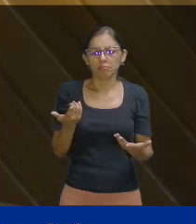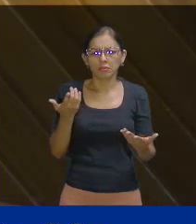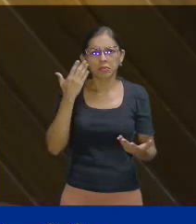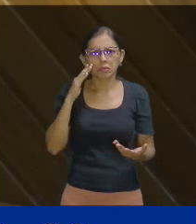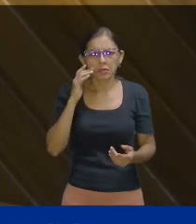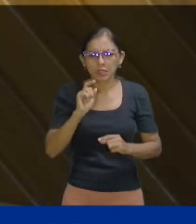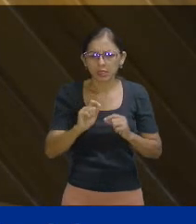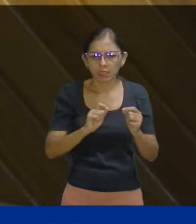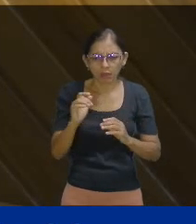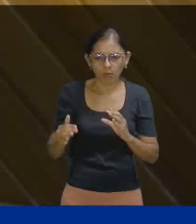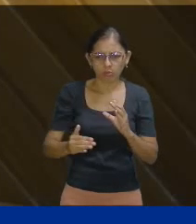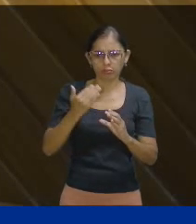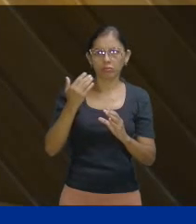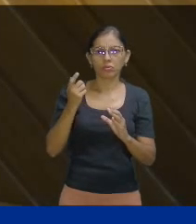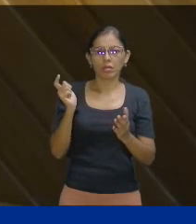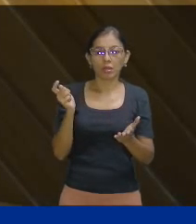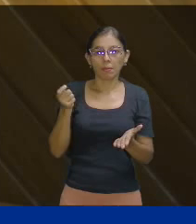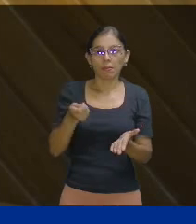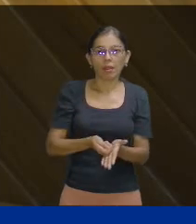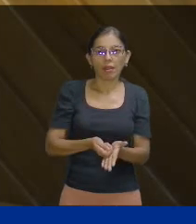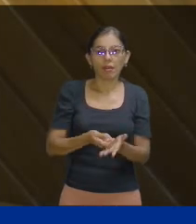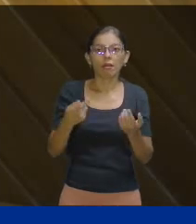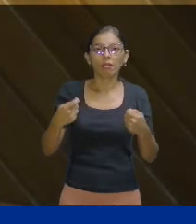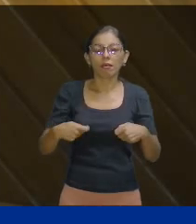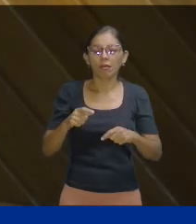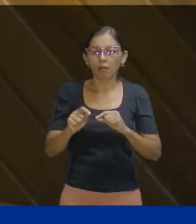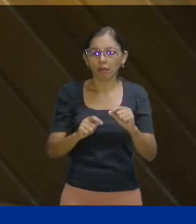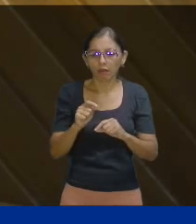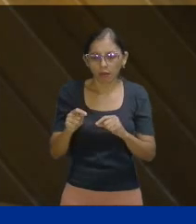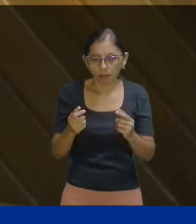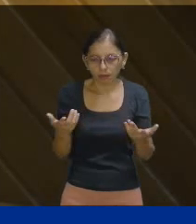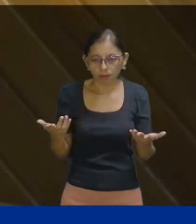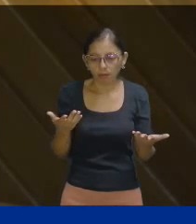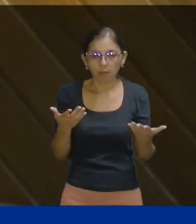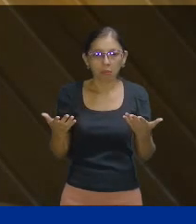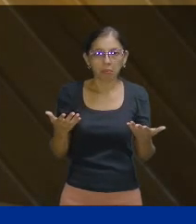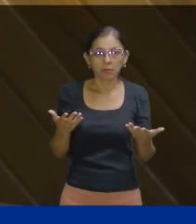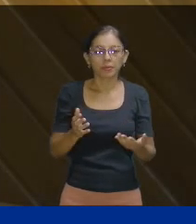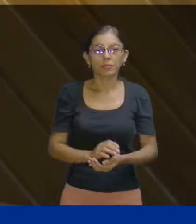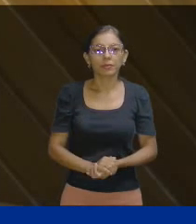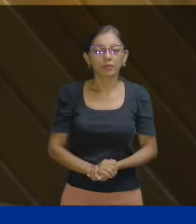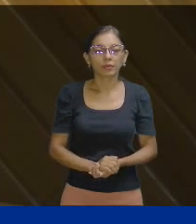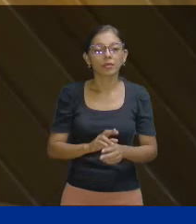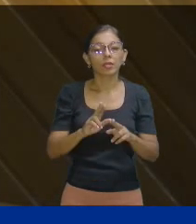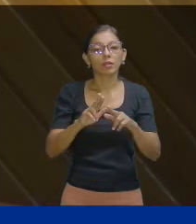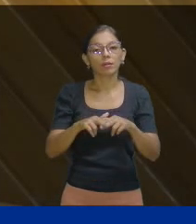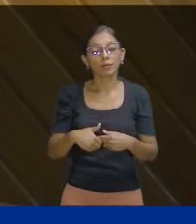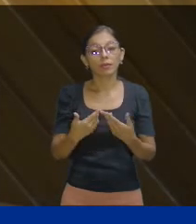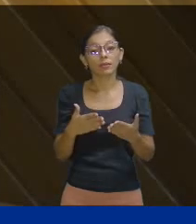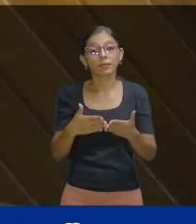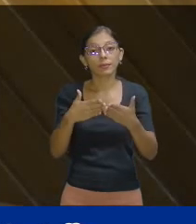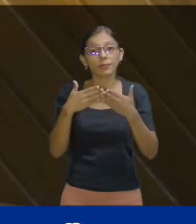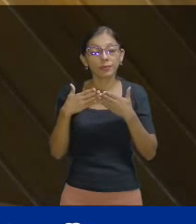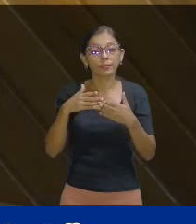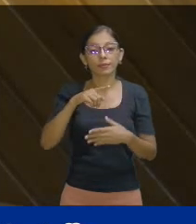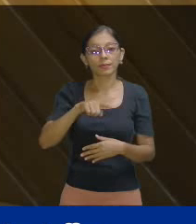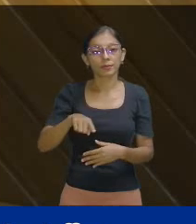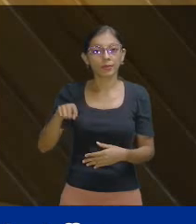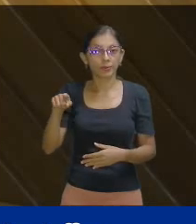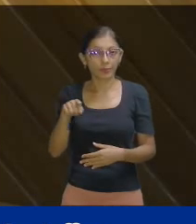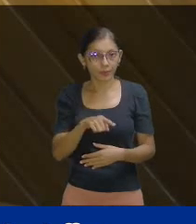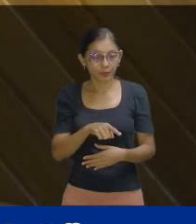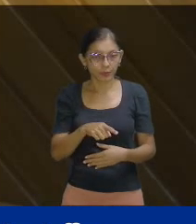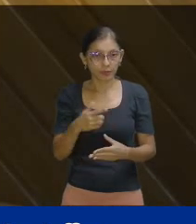pela Procuradoria-Geral da Fazenda Nacional. Assim, o requerente pediu a nulidade de todos os